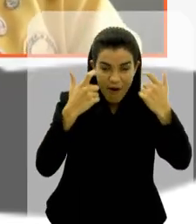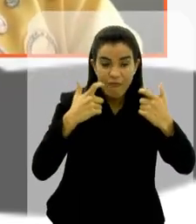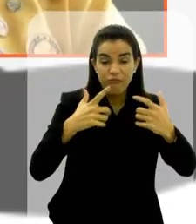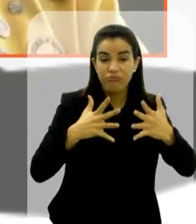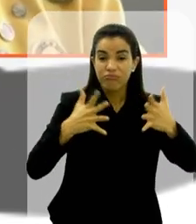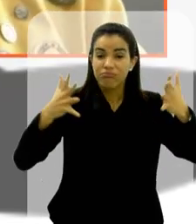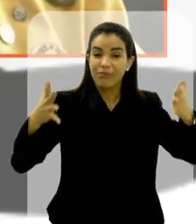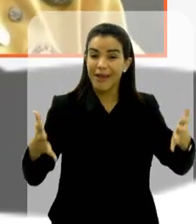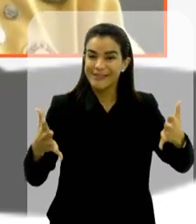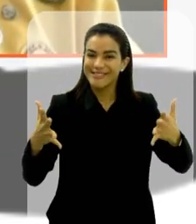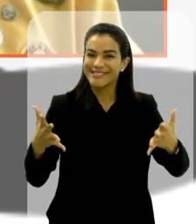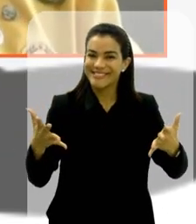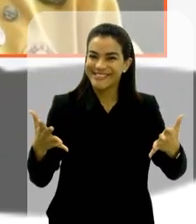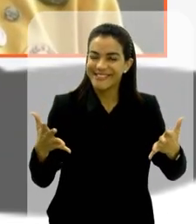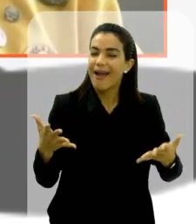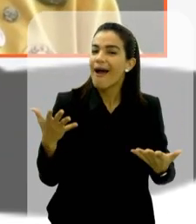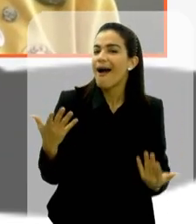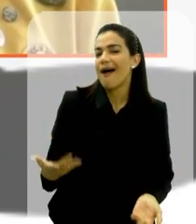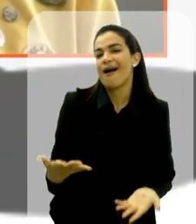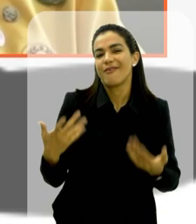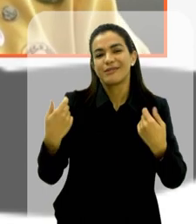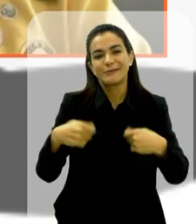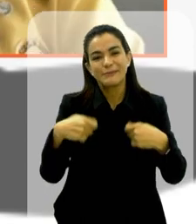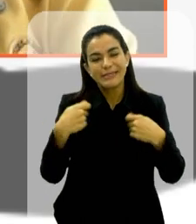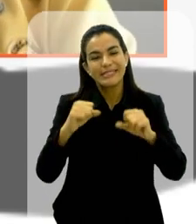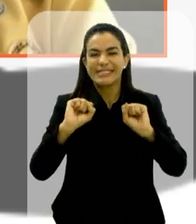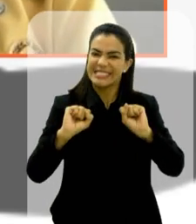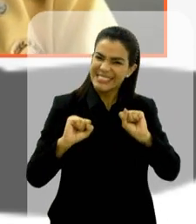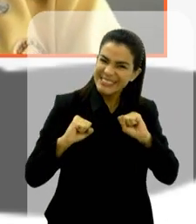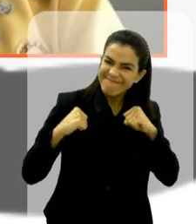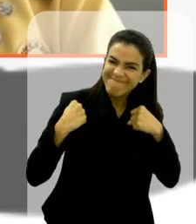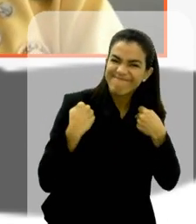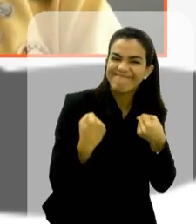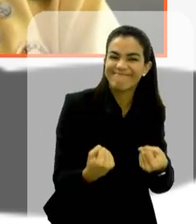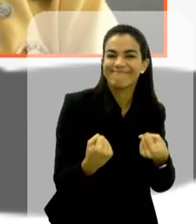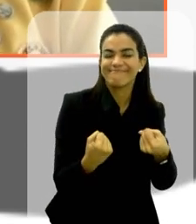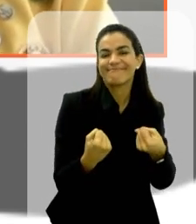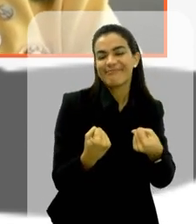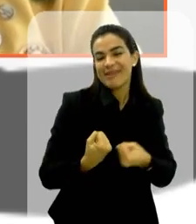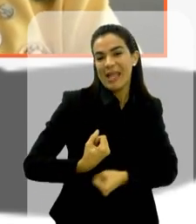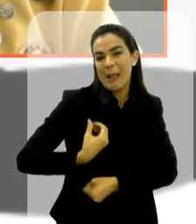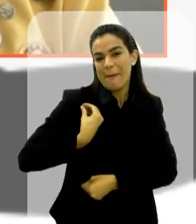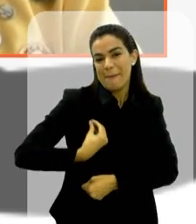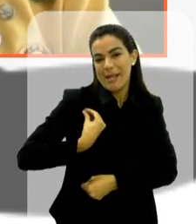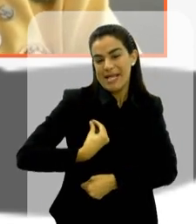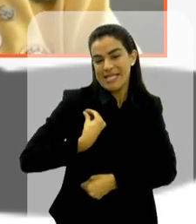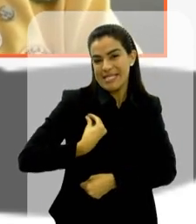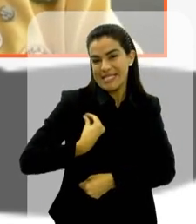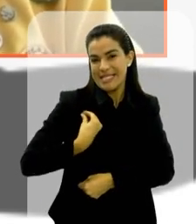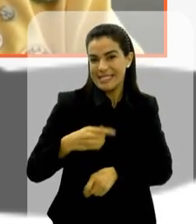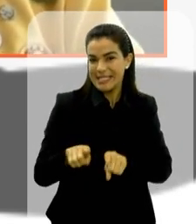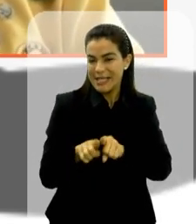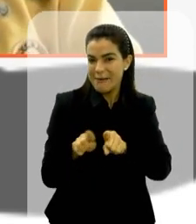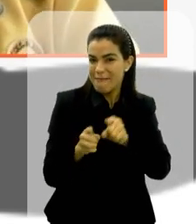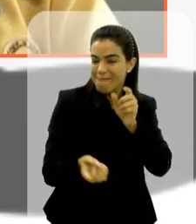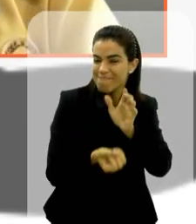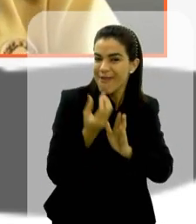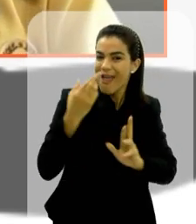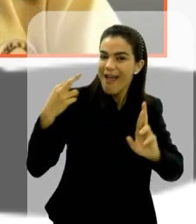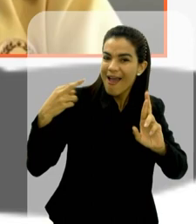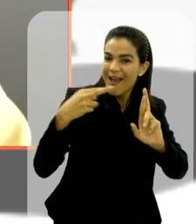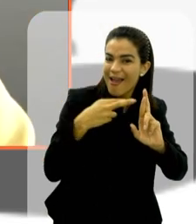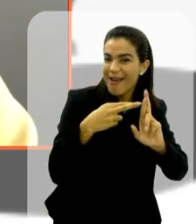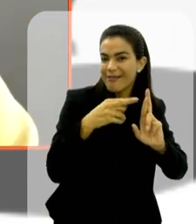Ô, Clério, Quem que você você achou? tem que advogar a presença e a reverência a Maracajá Guaçu na Ilha